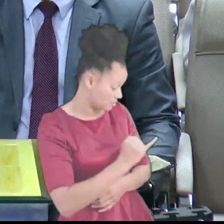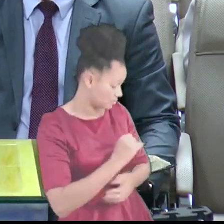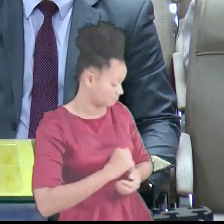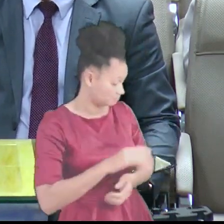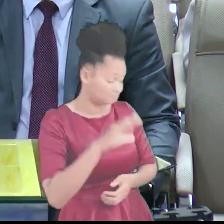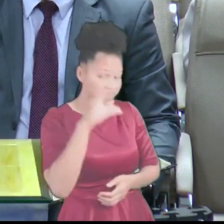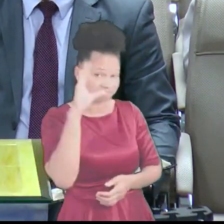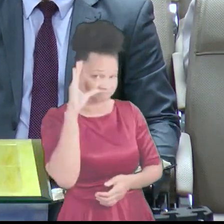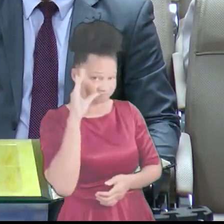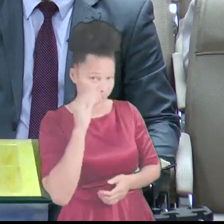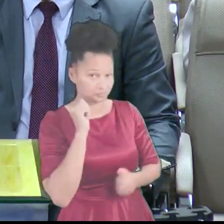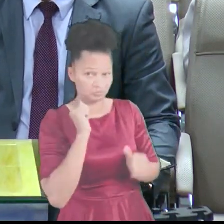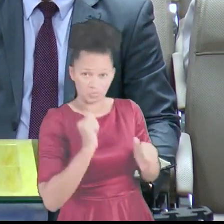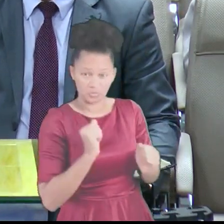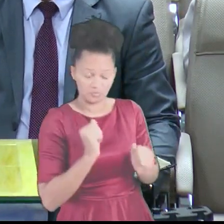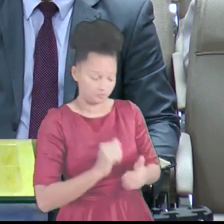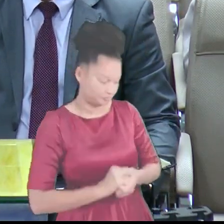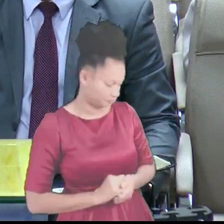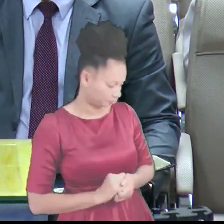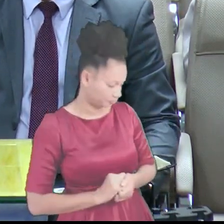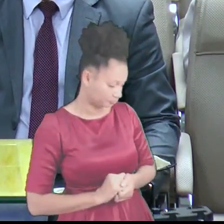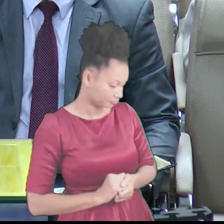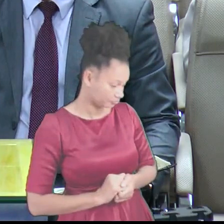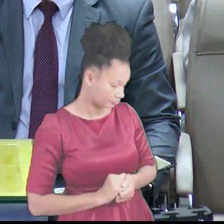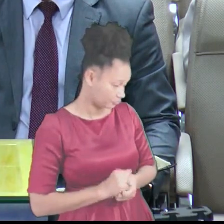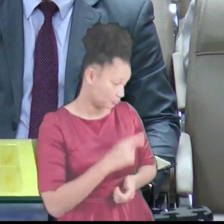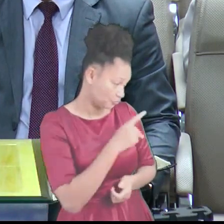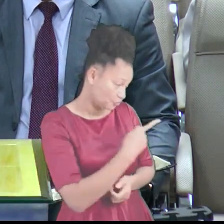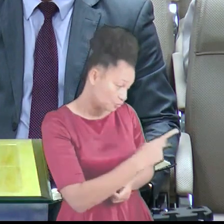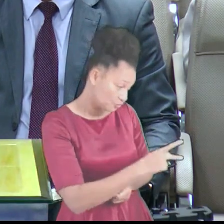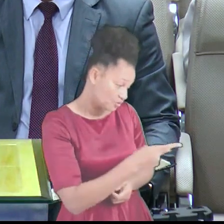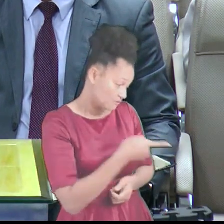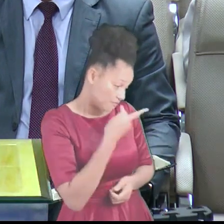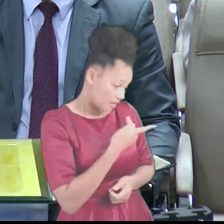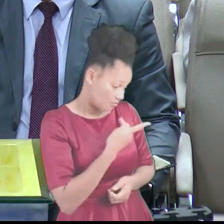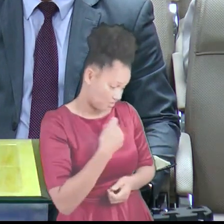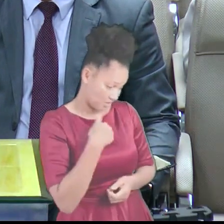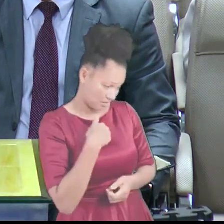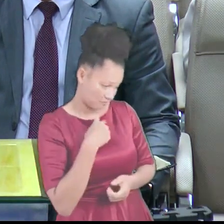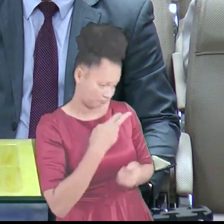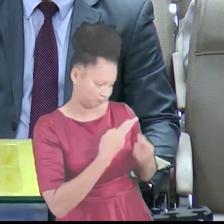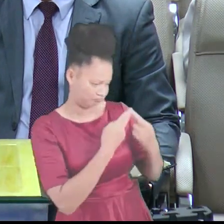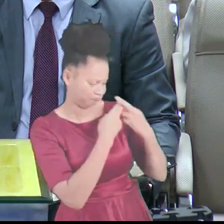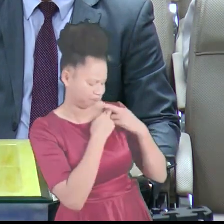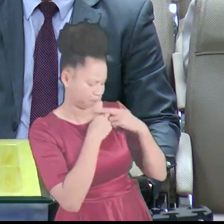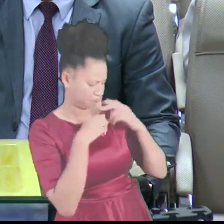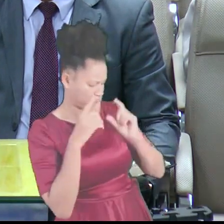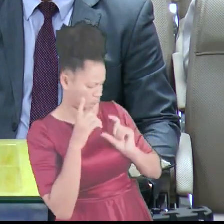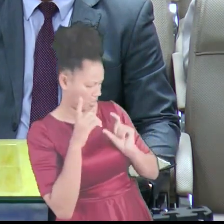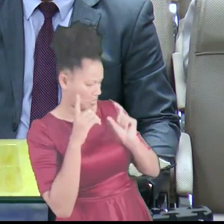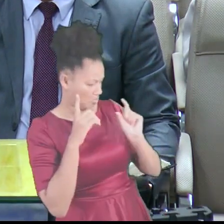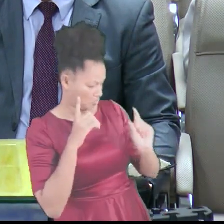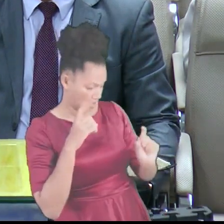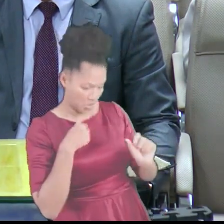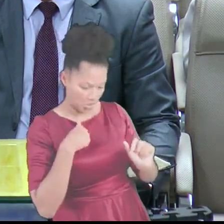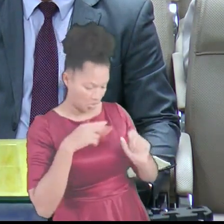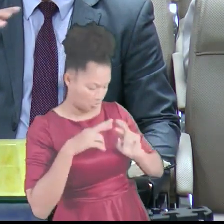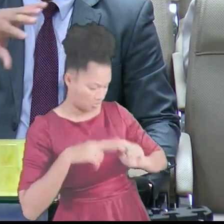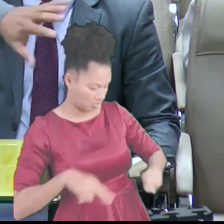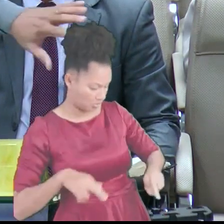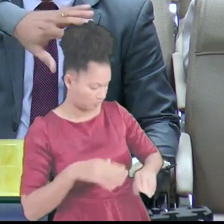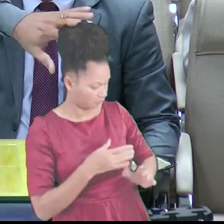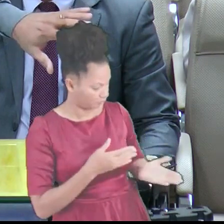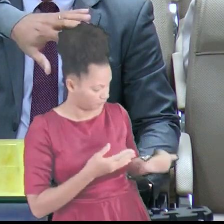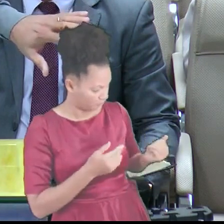seguinte: já que tu disse que a palavra é minha, já que tu disse que sou eu que vou resolver, então fica